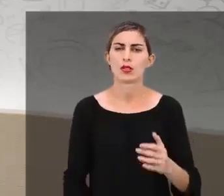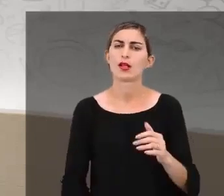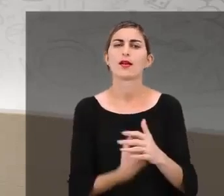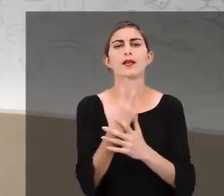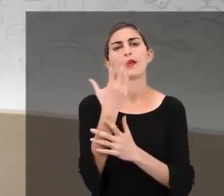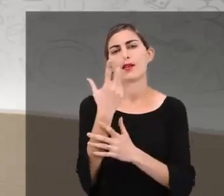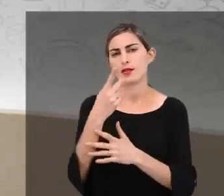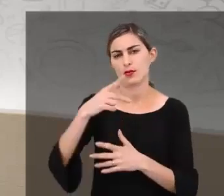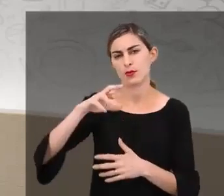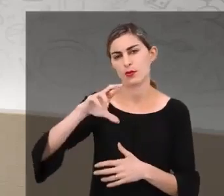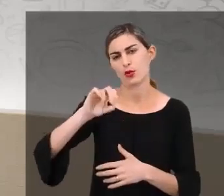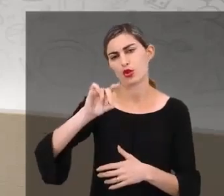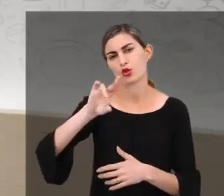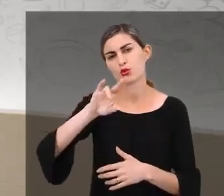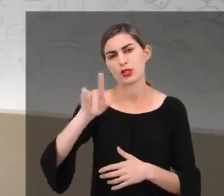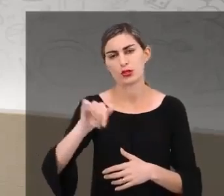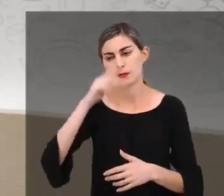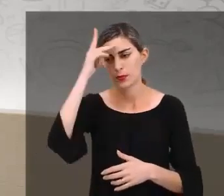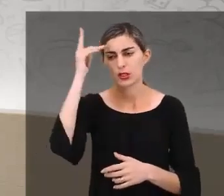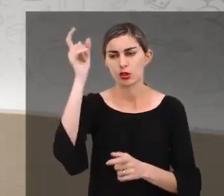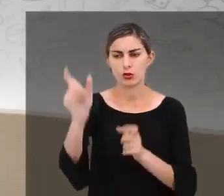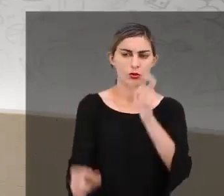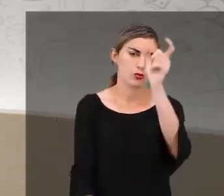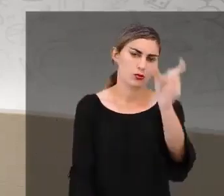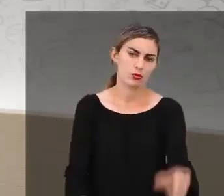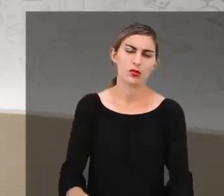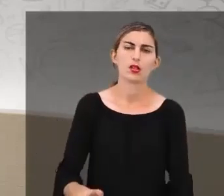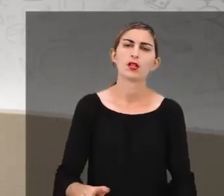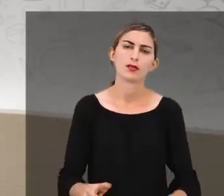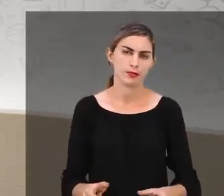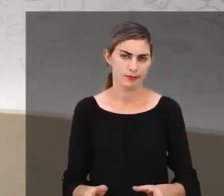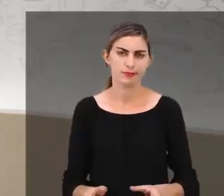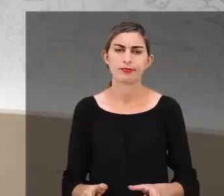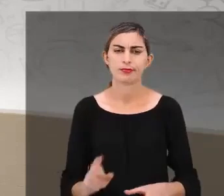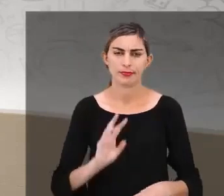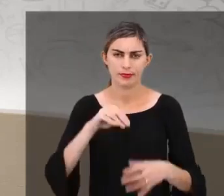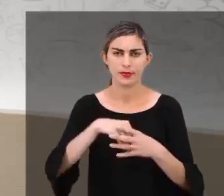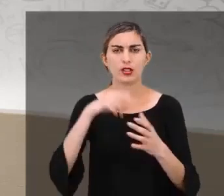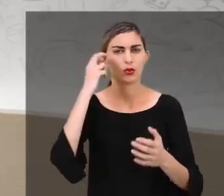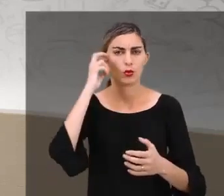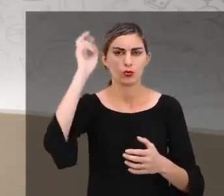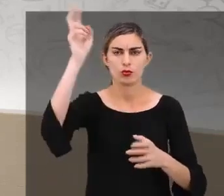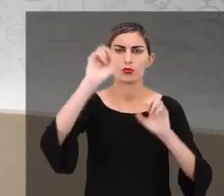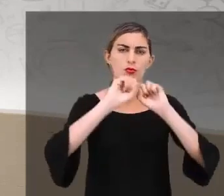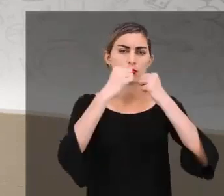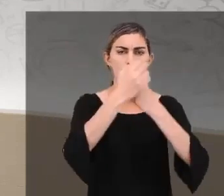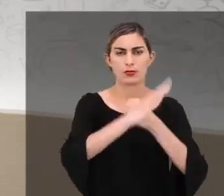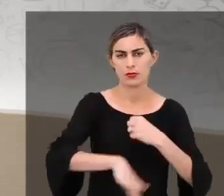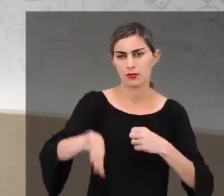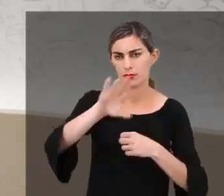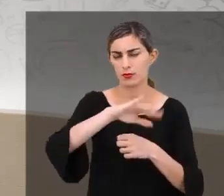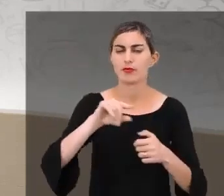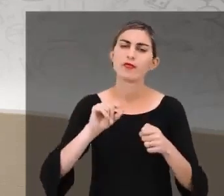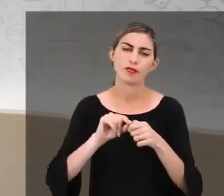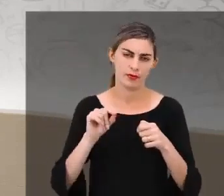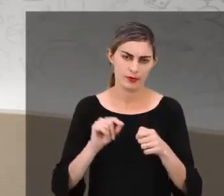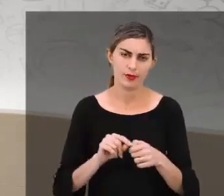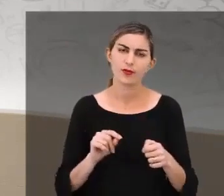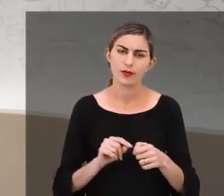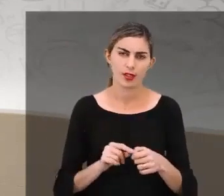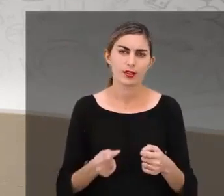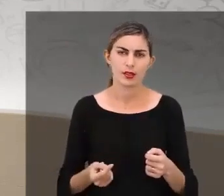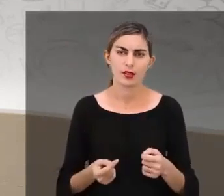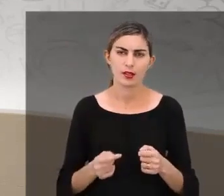criado e produzido por pessoas e podemos vê-la, portanto, dentro de uma cultura social, porque ela é feita